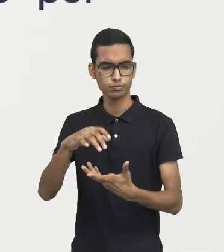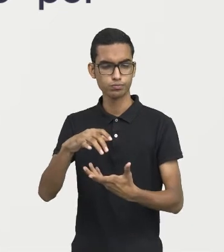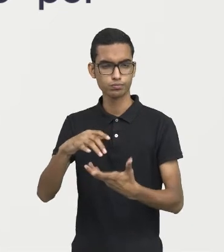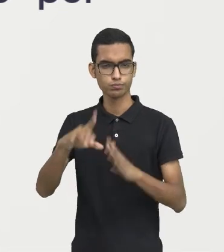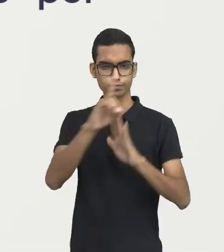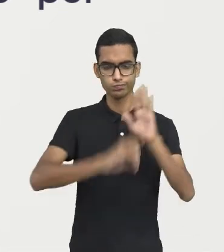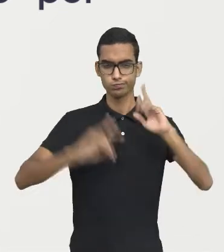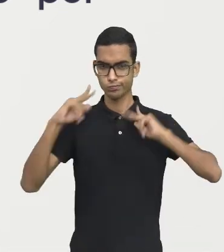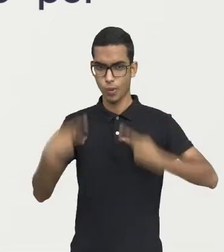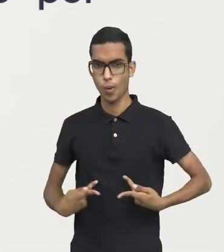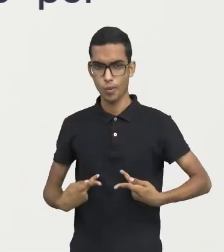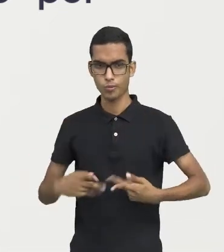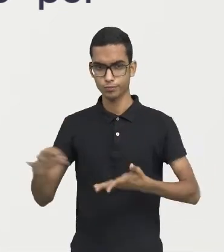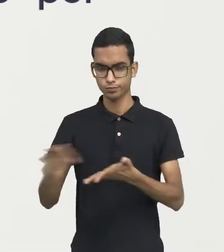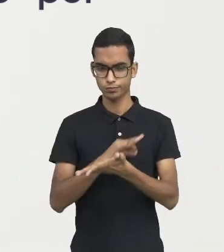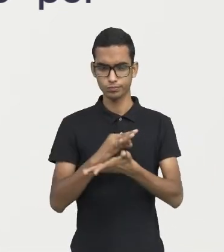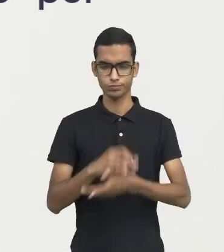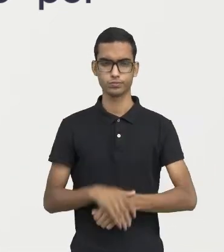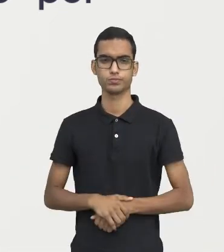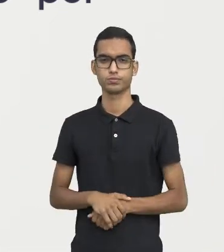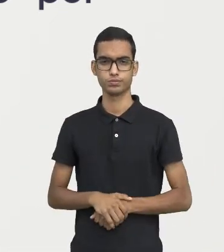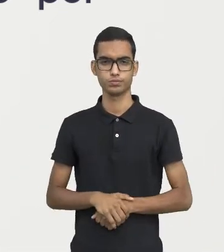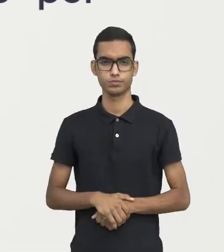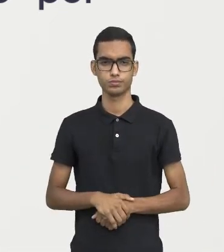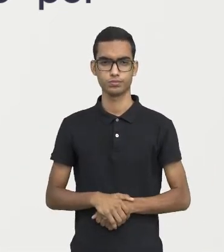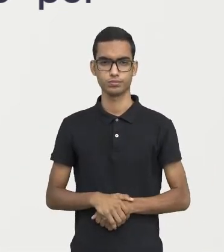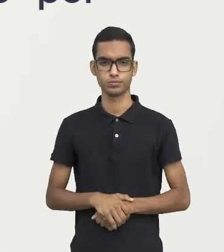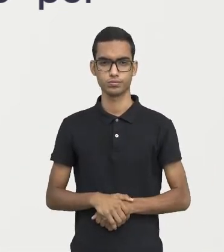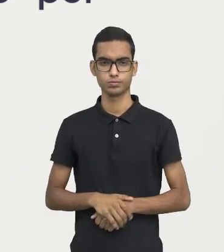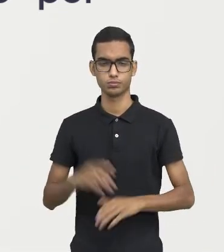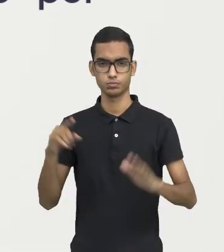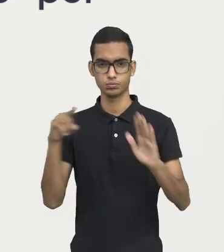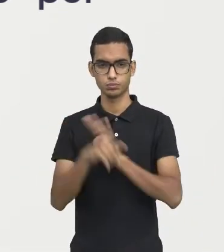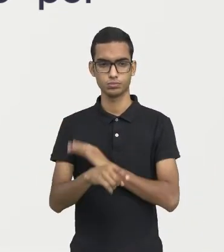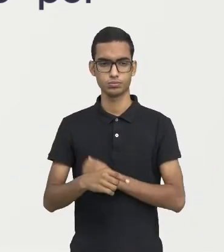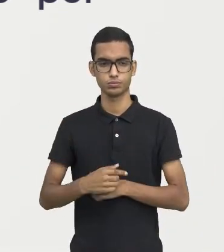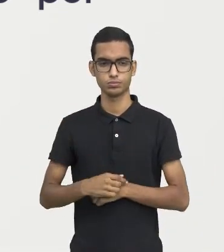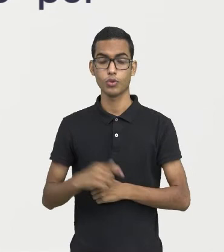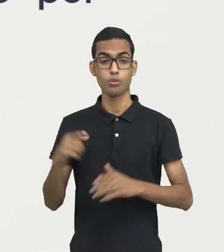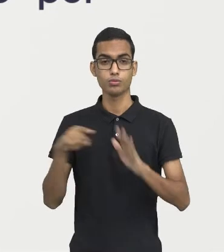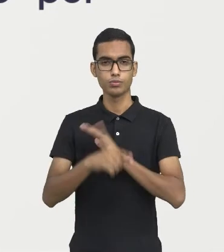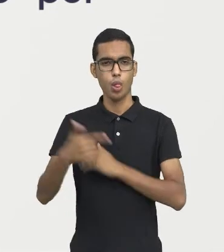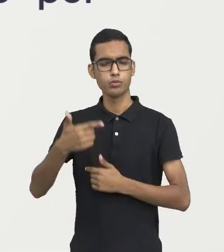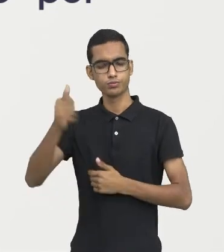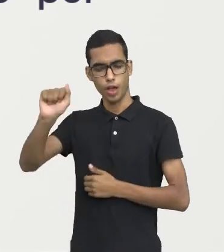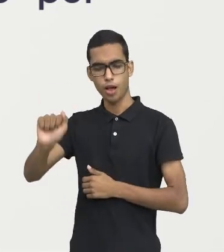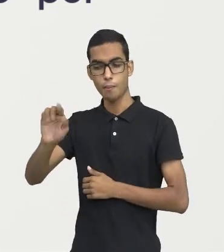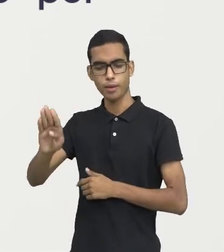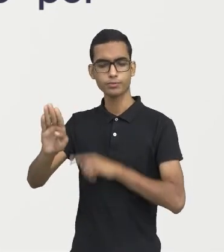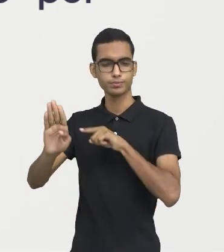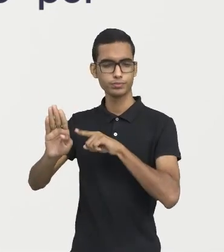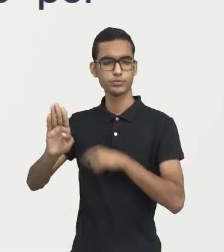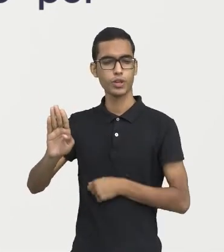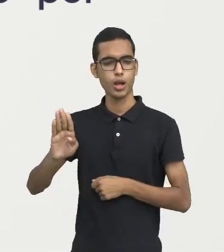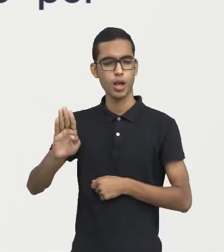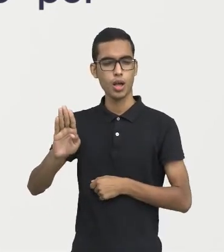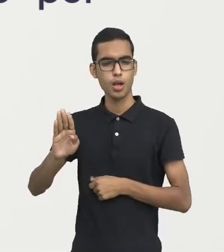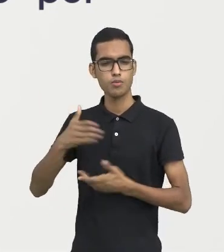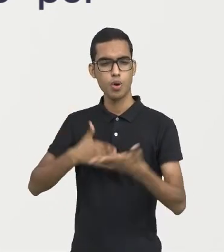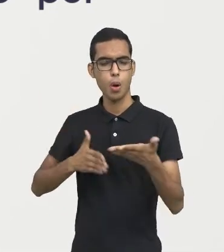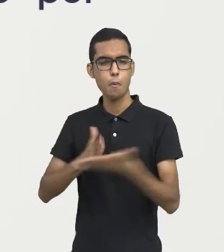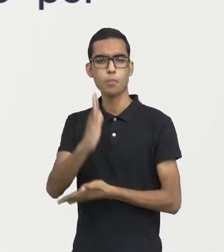sendo promulgada, tá? A segunda questão, a segunda alternativa diz o seguinte, ó, a aprovação